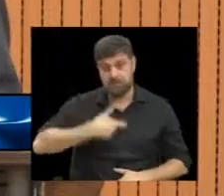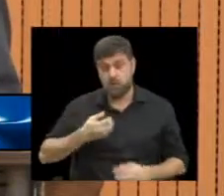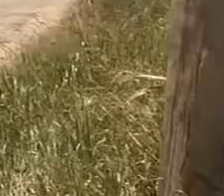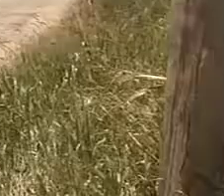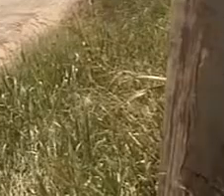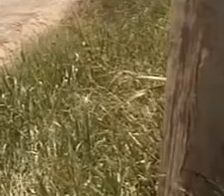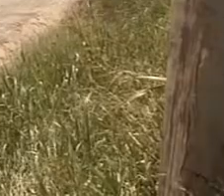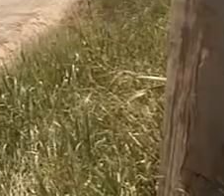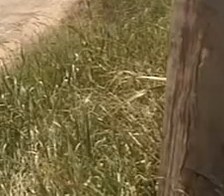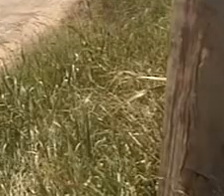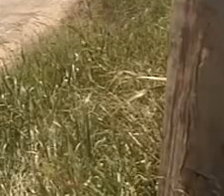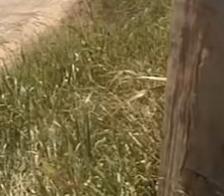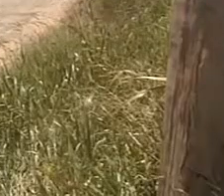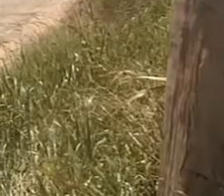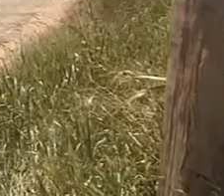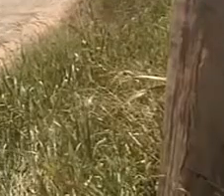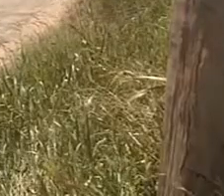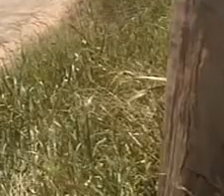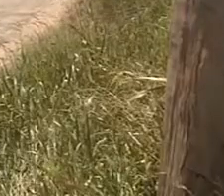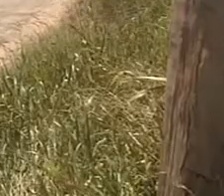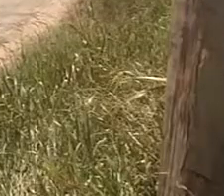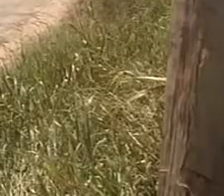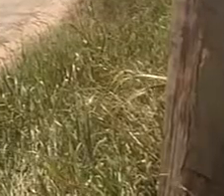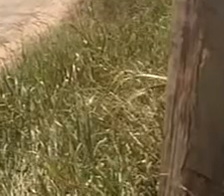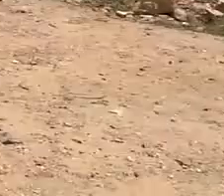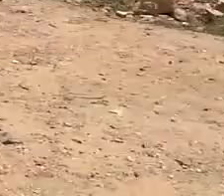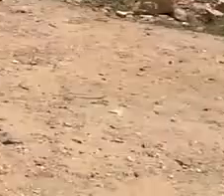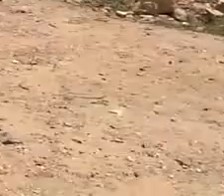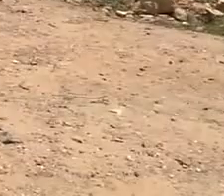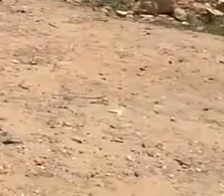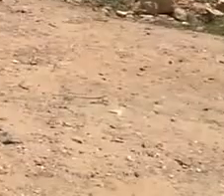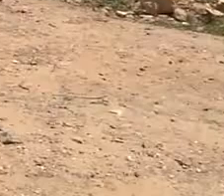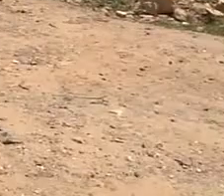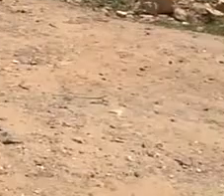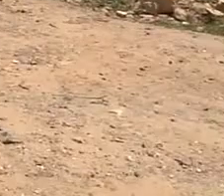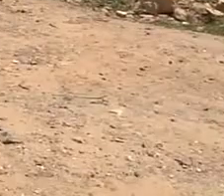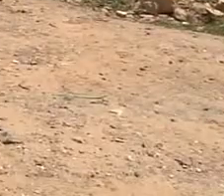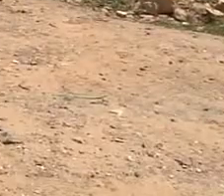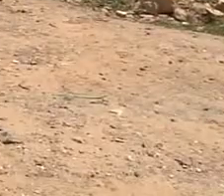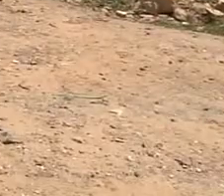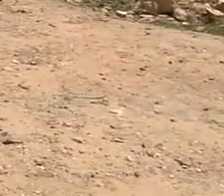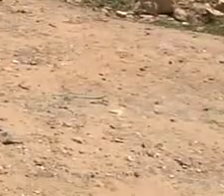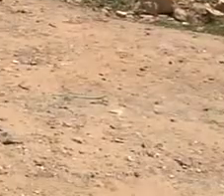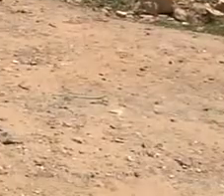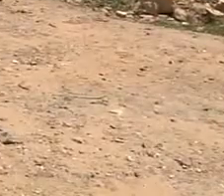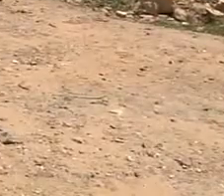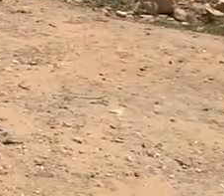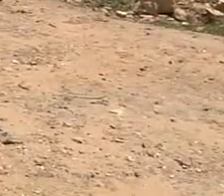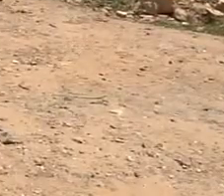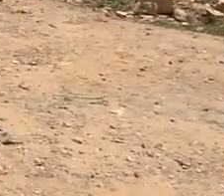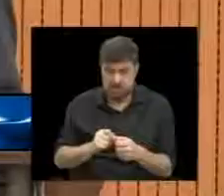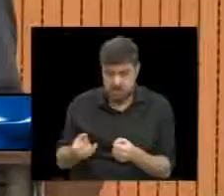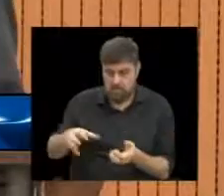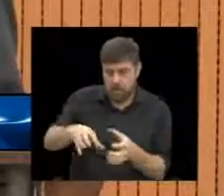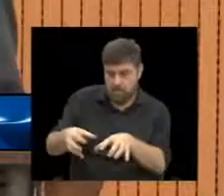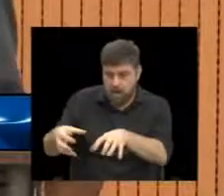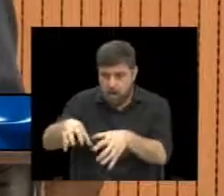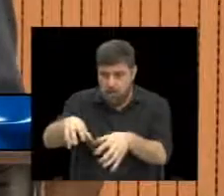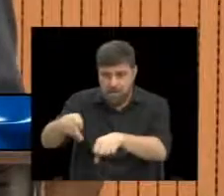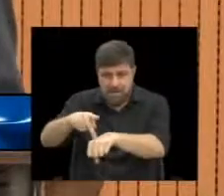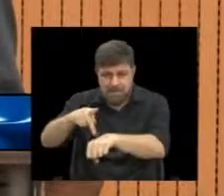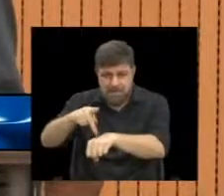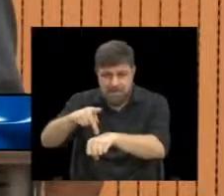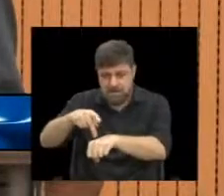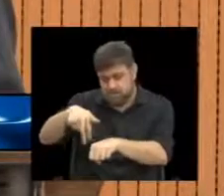de informação. Ele falou ainda que já entrou em contato com o executivo pessoalmente para falar sobre o assunto. Inclusive,